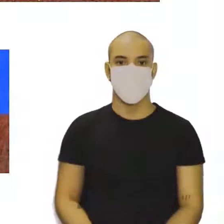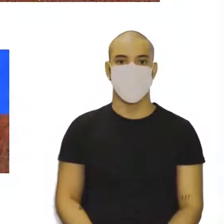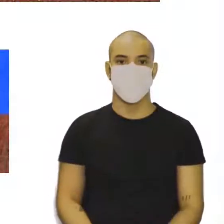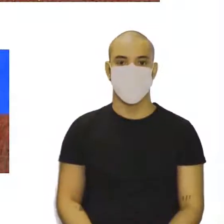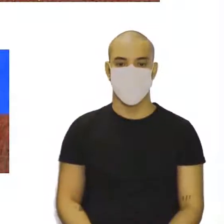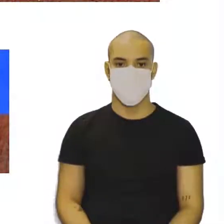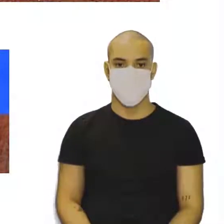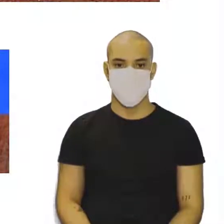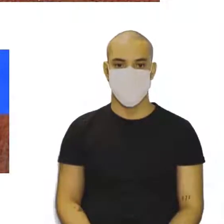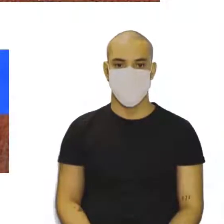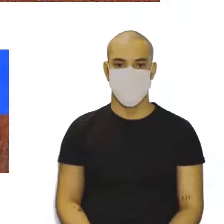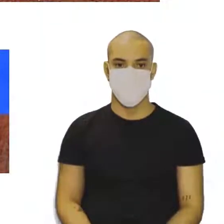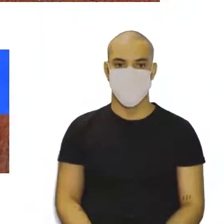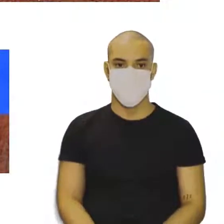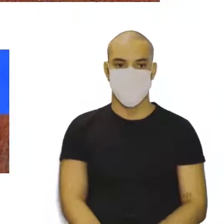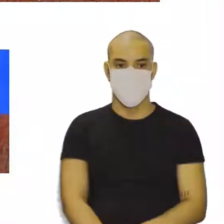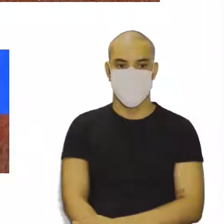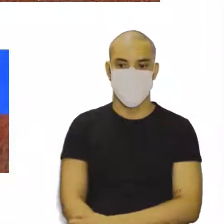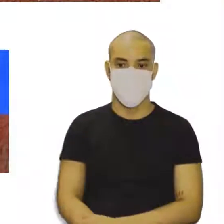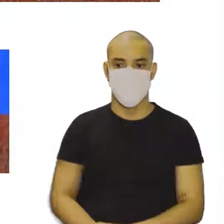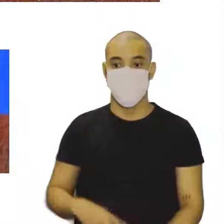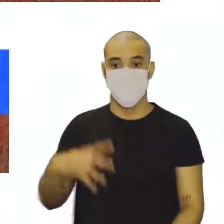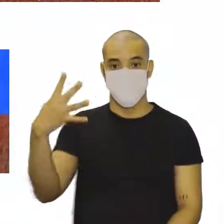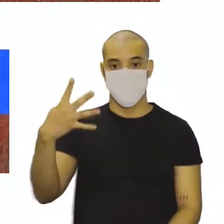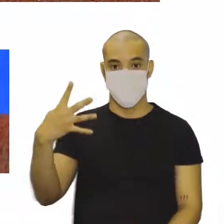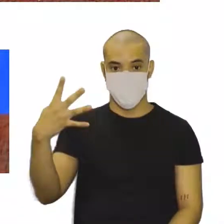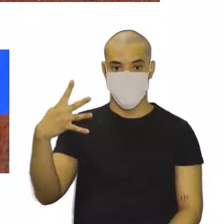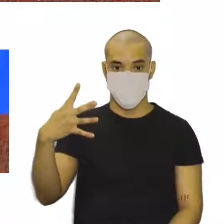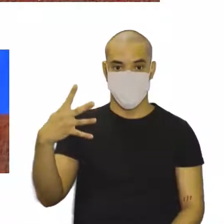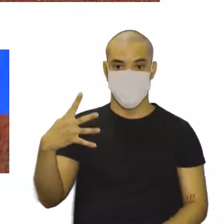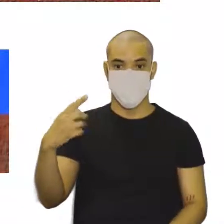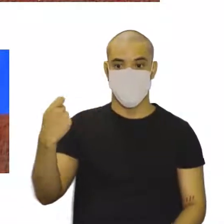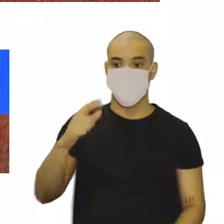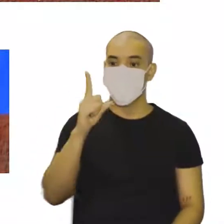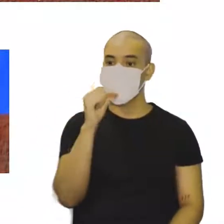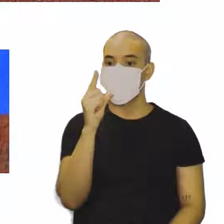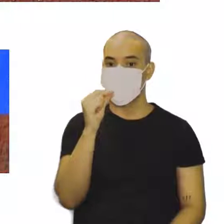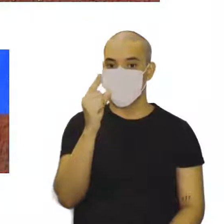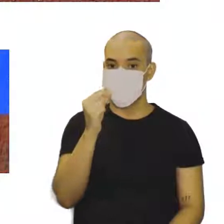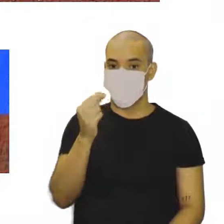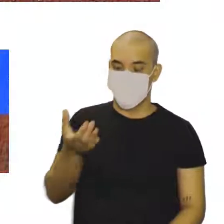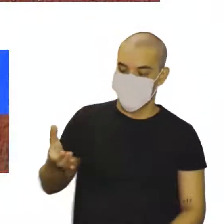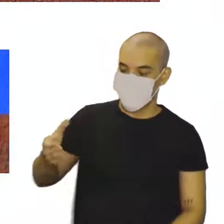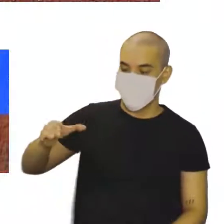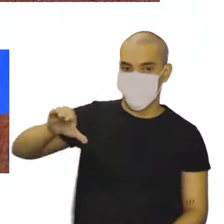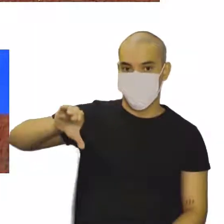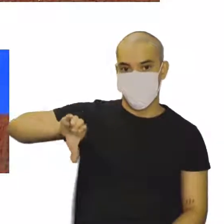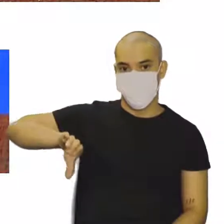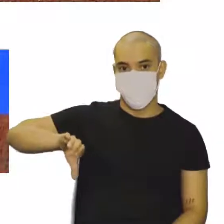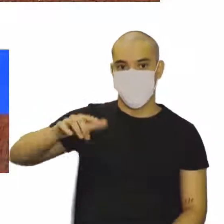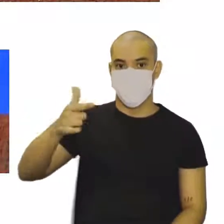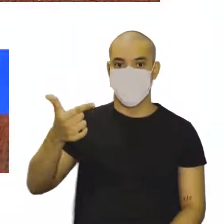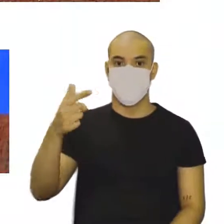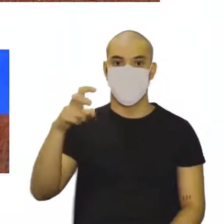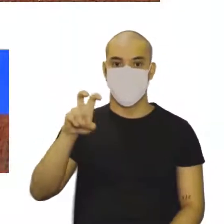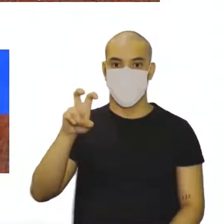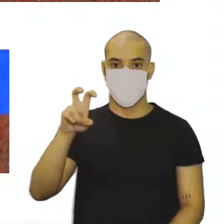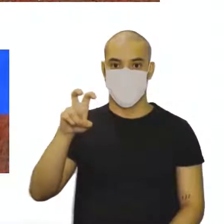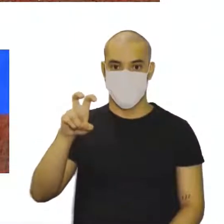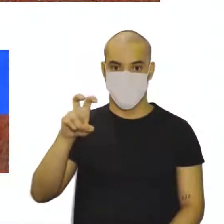pessoal? Aqui no quarto passo tem que colocar água, então a gente vai colocar aqui 25 litros de